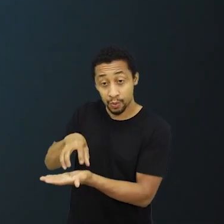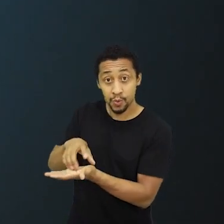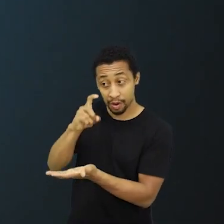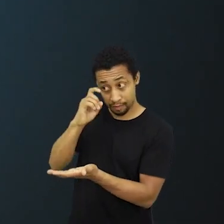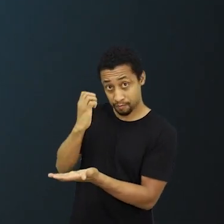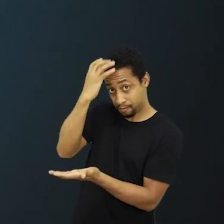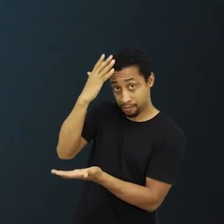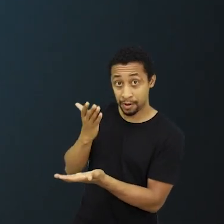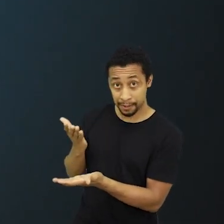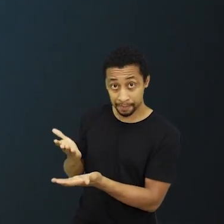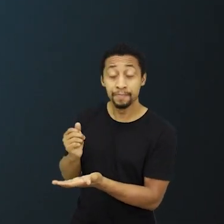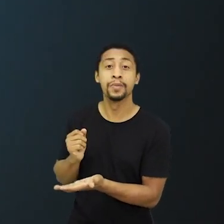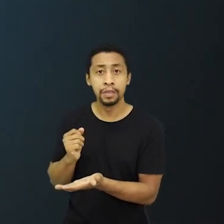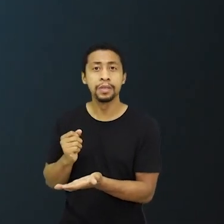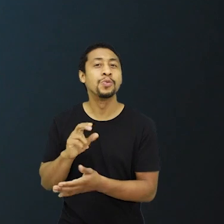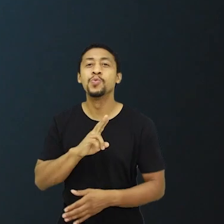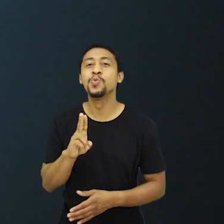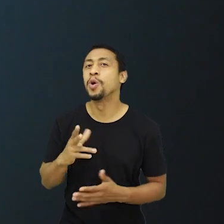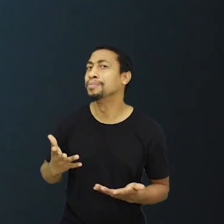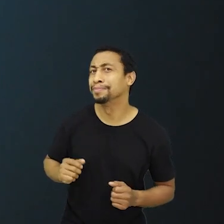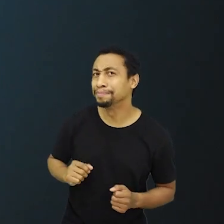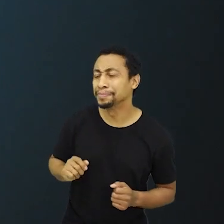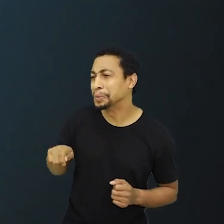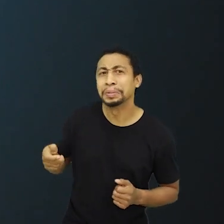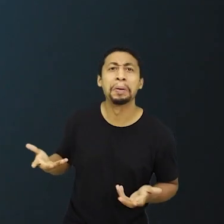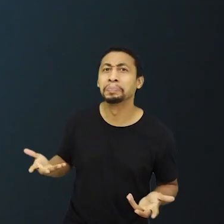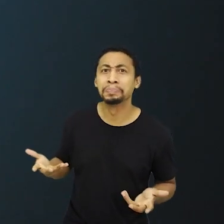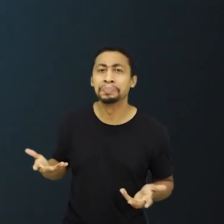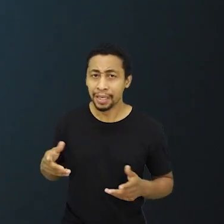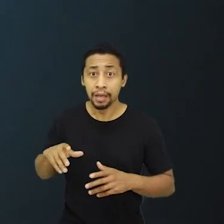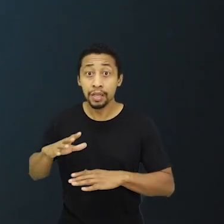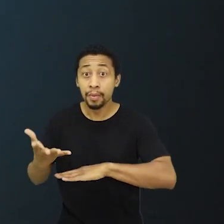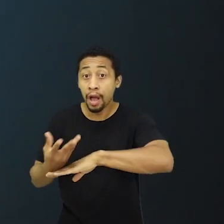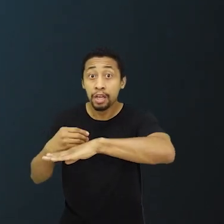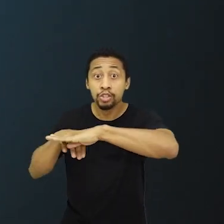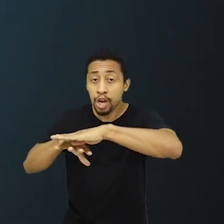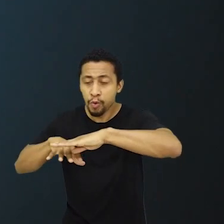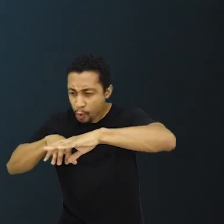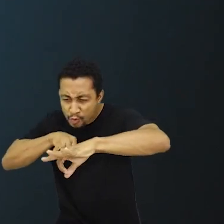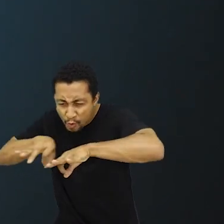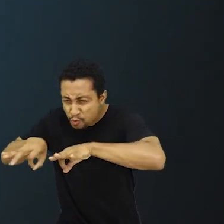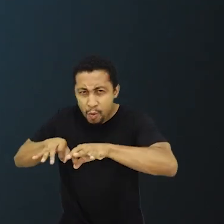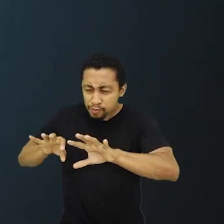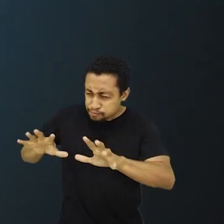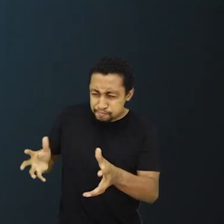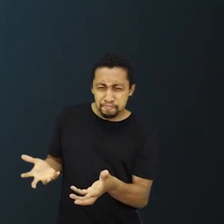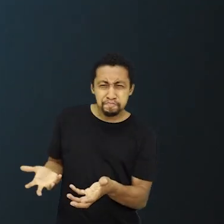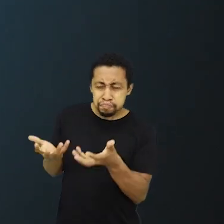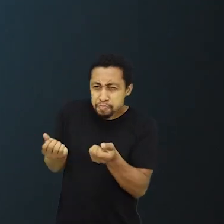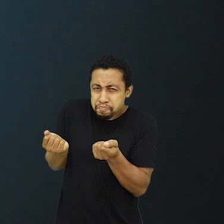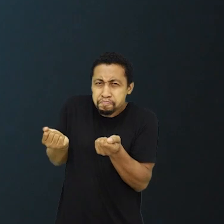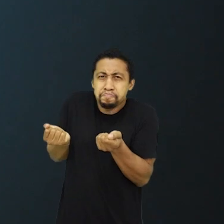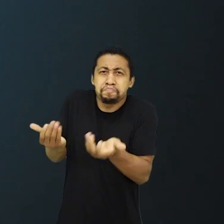né? Se chamava extroversão de acervo. Então não só você organiza o acervo, porque o acervo Vladimir Zaga ele tem